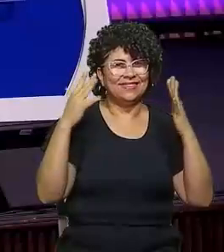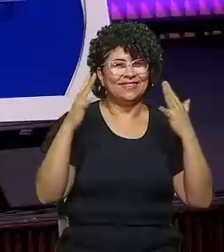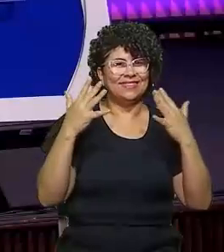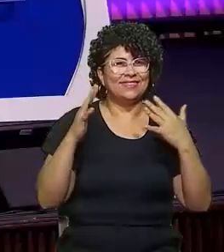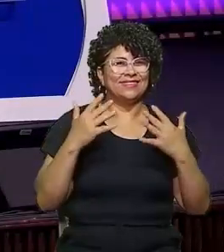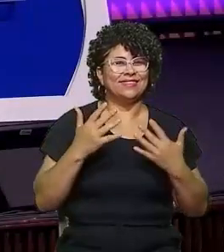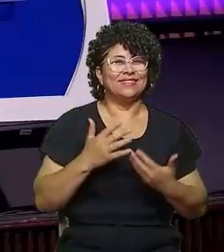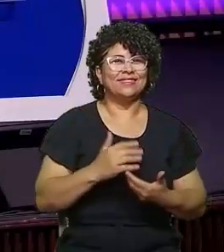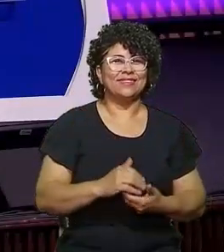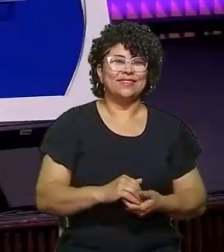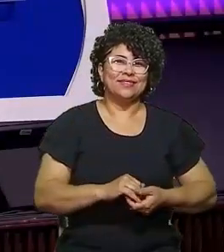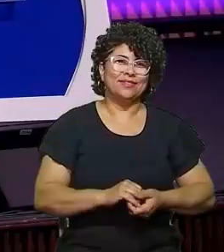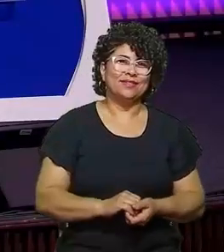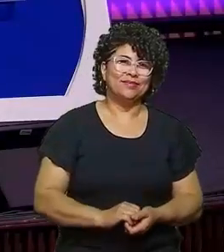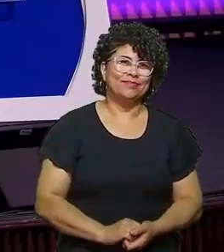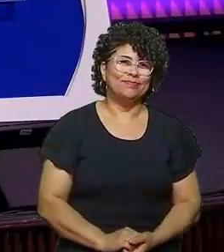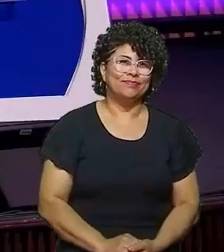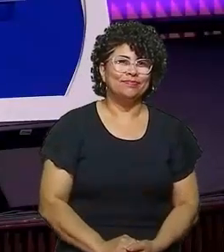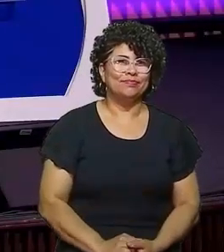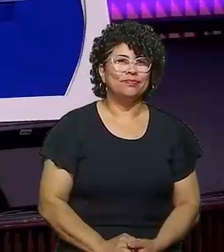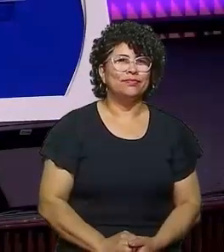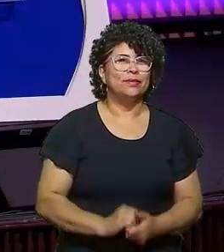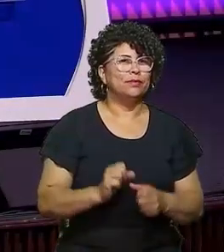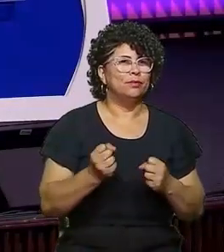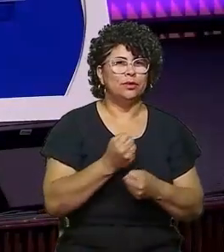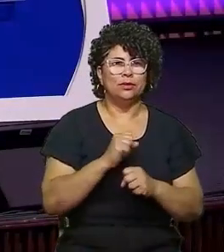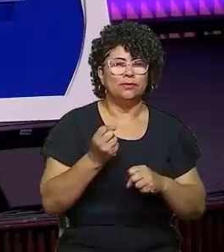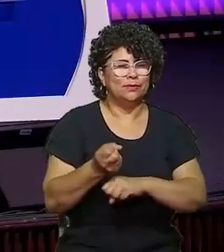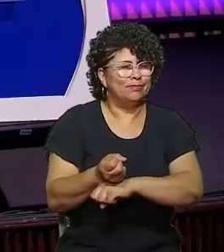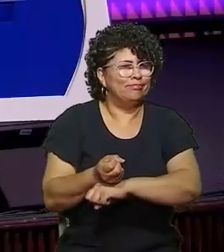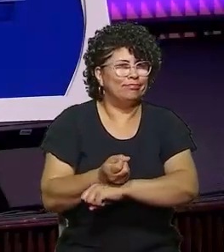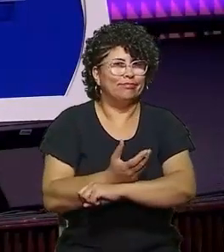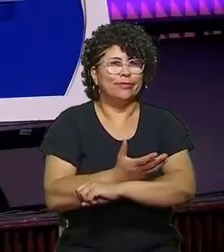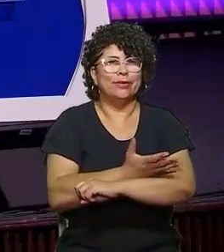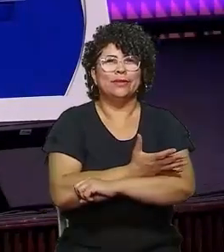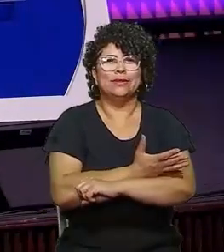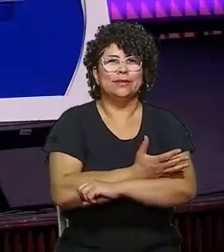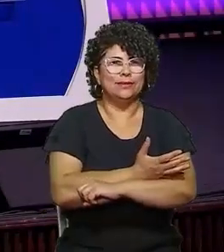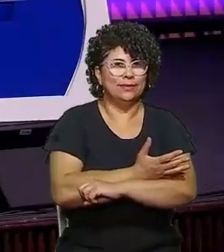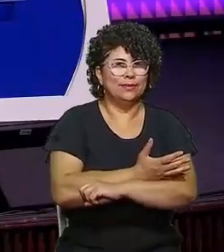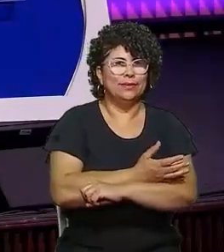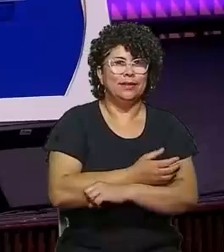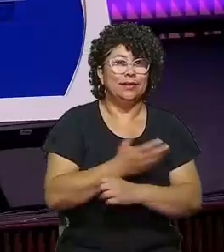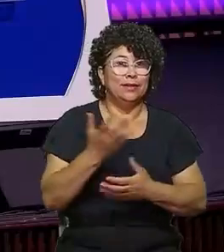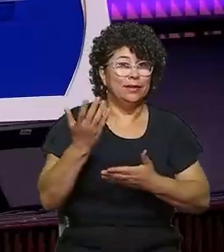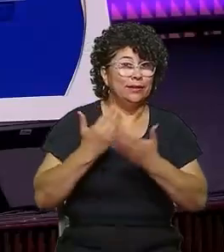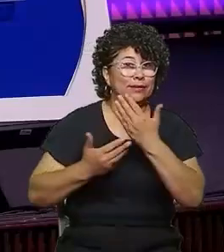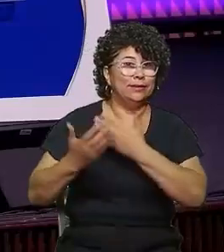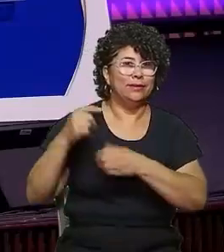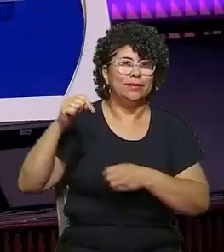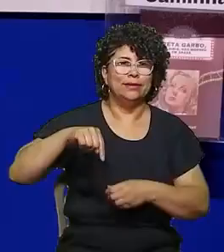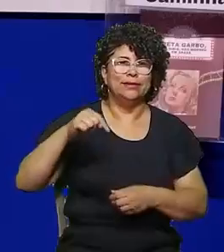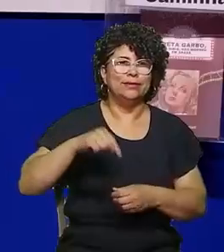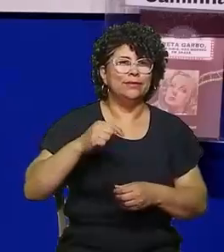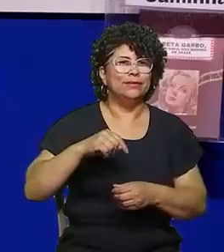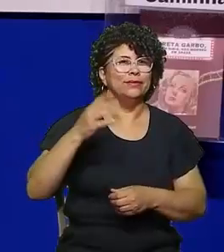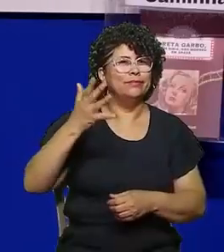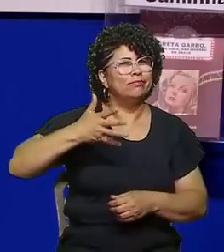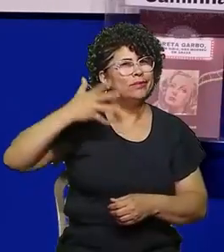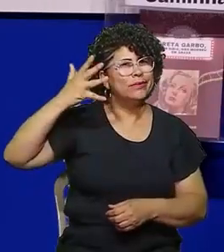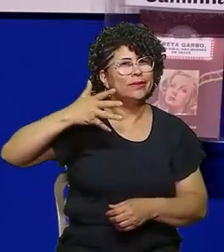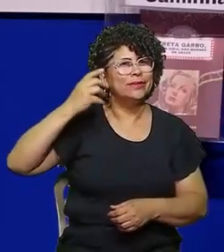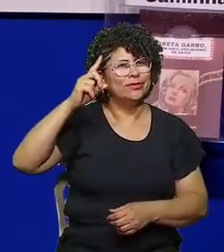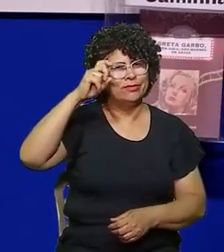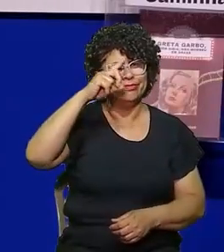Pedro, bom, fica difícil não se emocionar, não só nas mesas anteriores, quando todo mundo fica contagiando, é difícil segurar uma lágrima